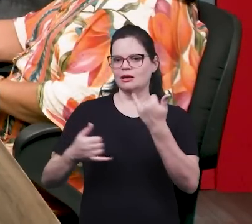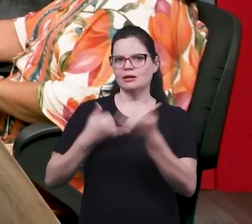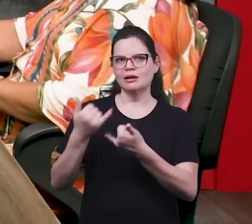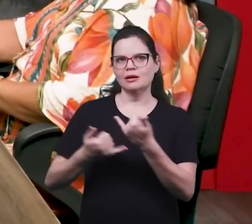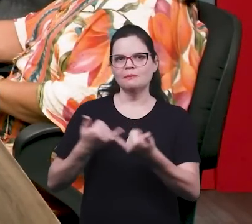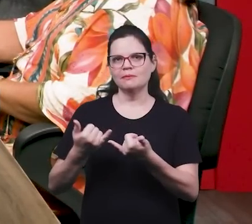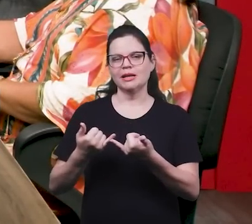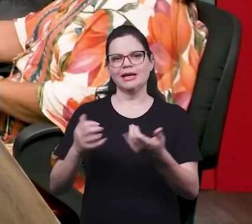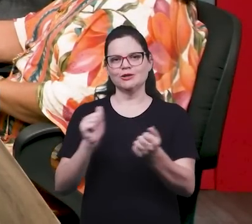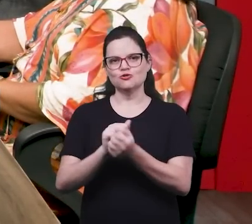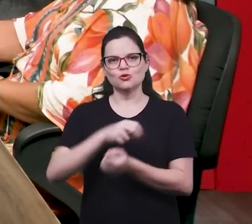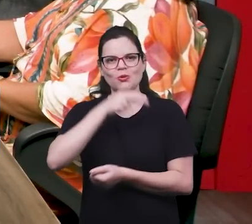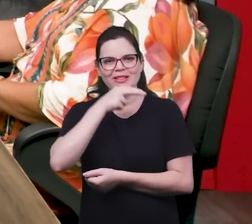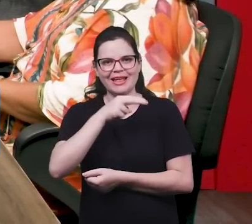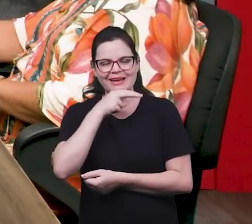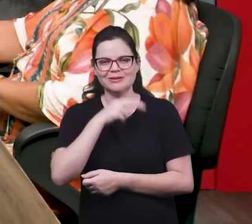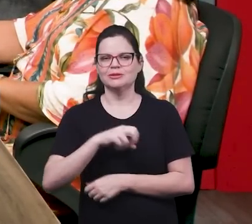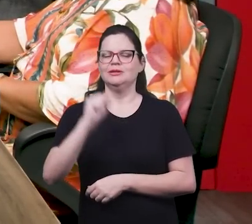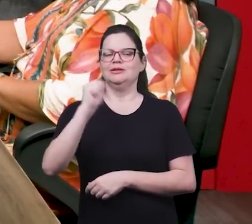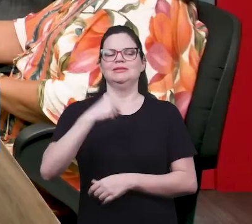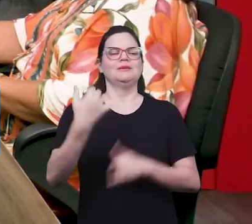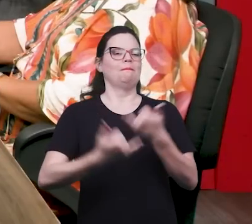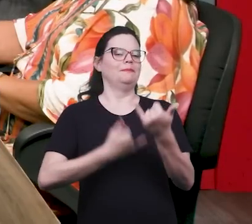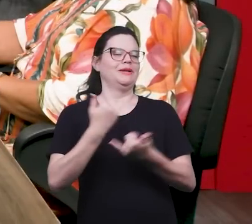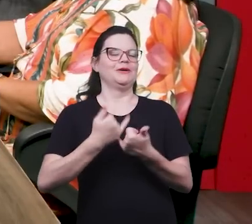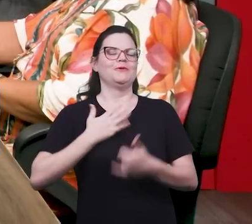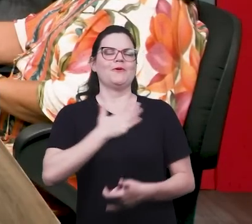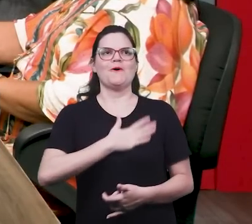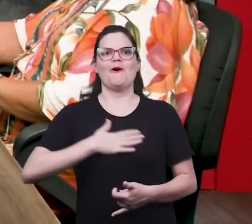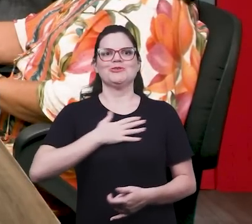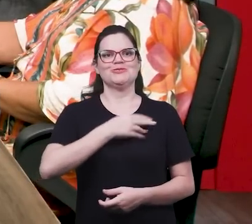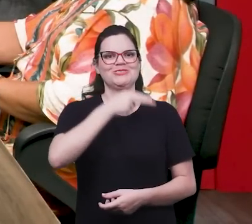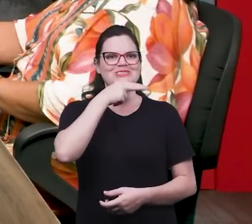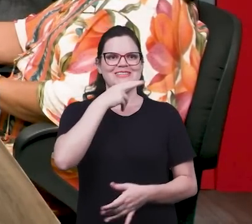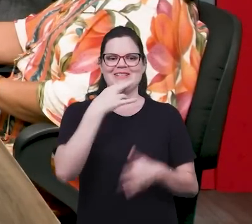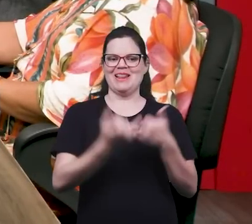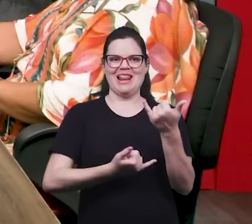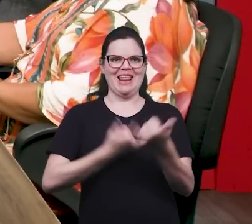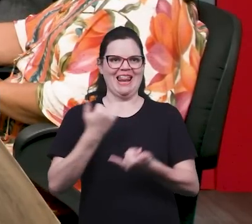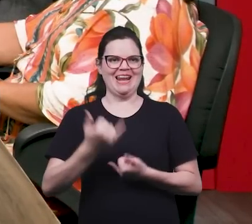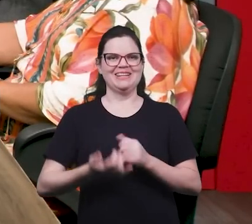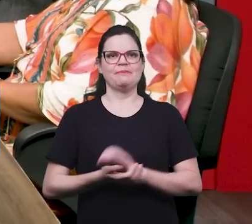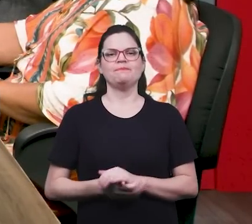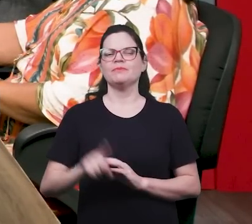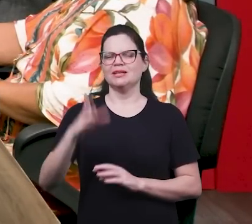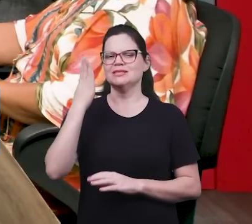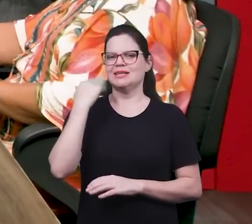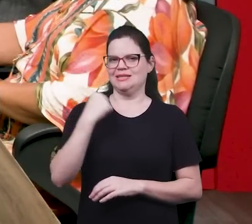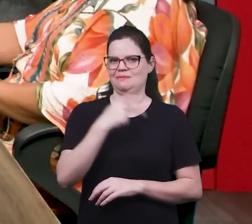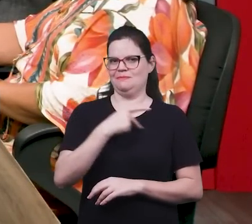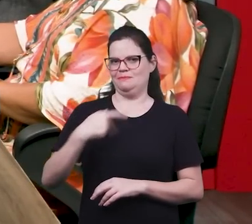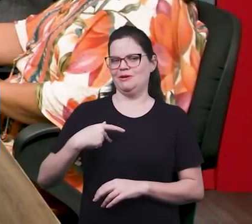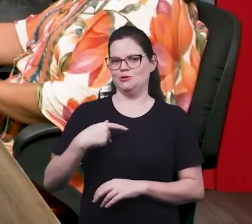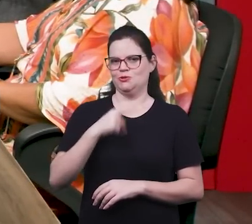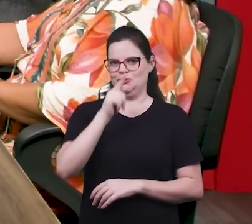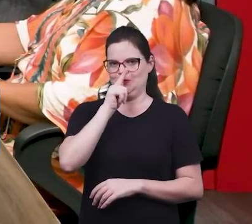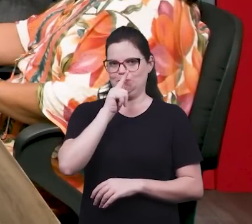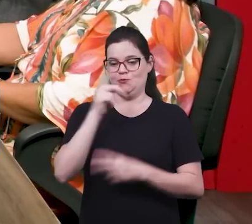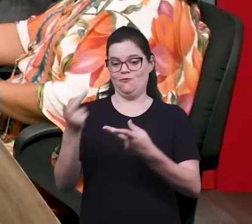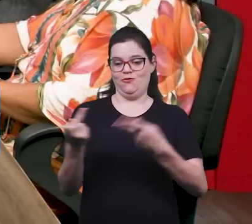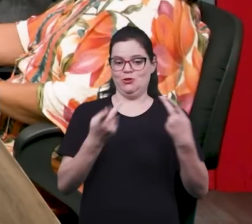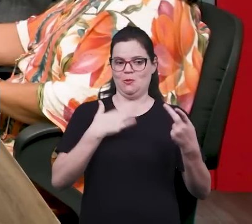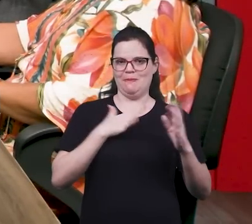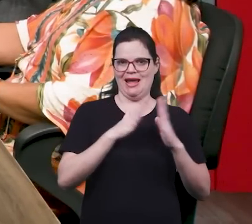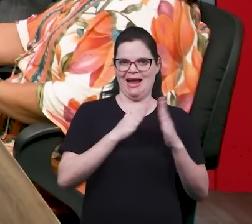com os netos também? Brinco demais com os netos, Você sabe que uma vez o pastor Gilson foi nos visitar quando meu menino nasceu.